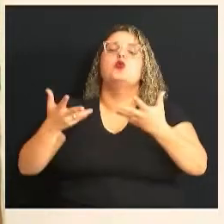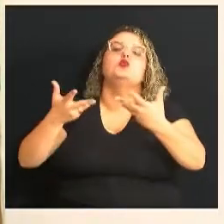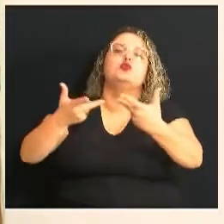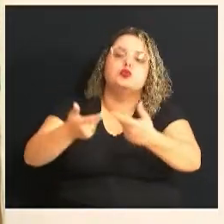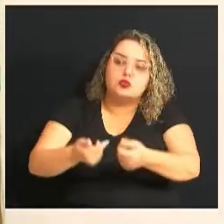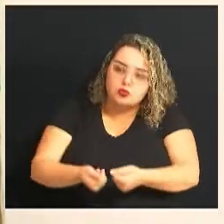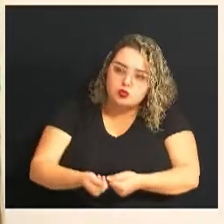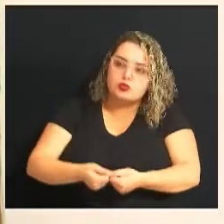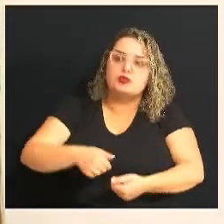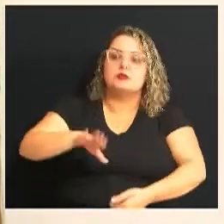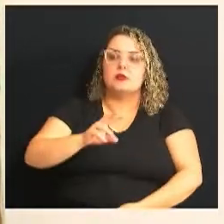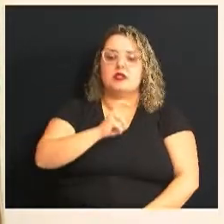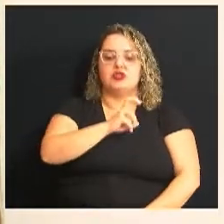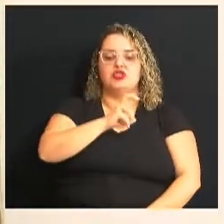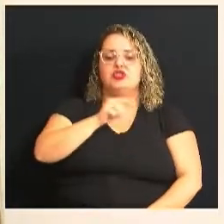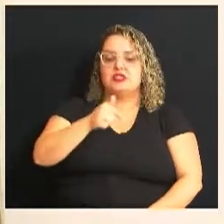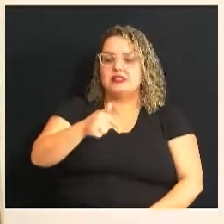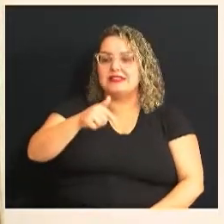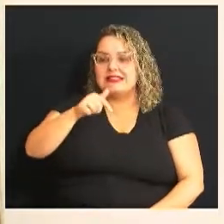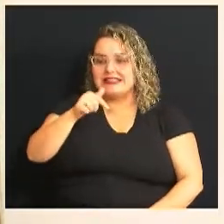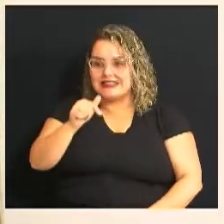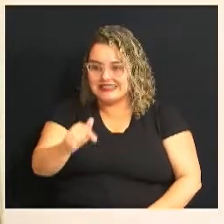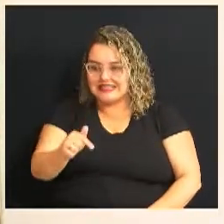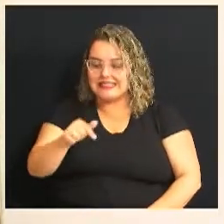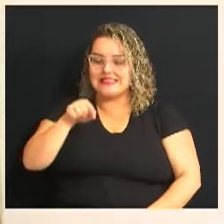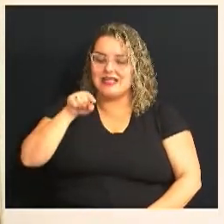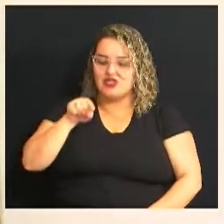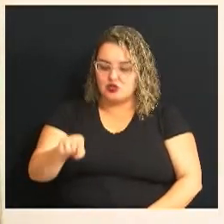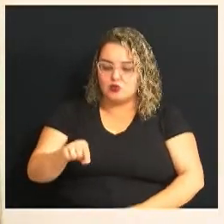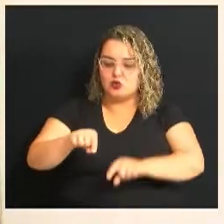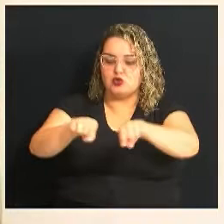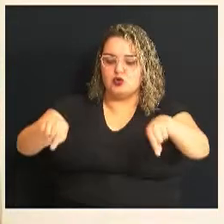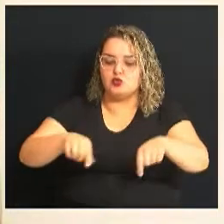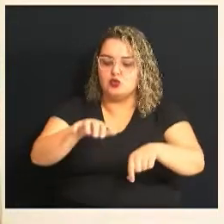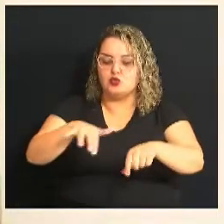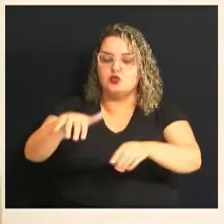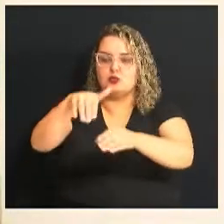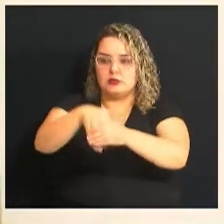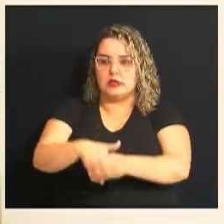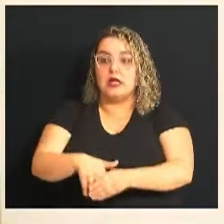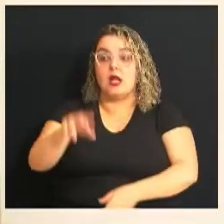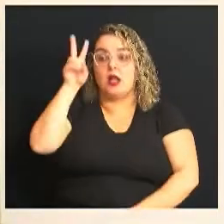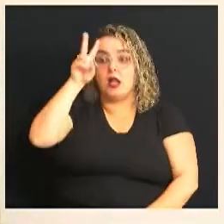de 577 mil urnas eletrônicas. Lembrando que são